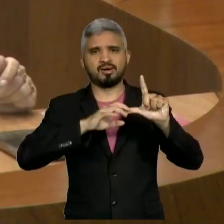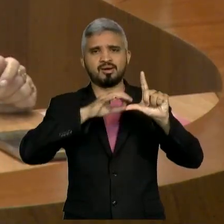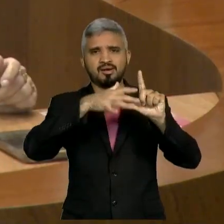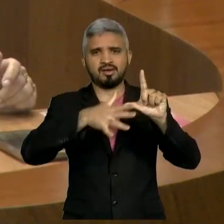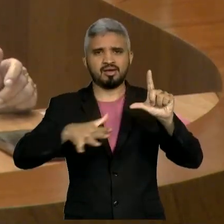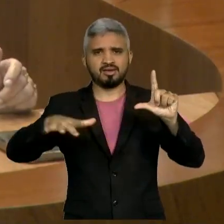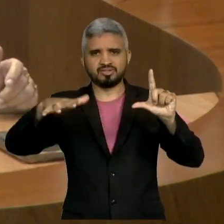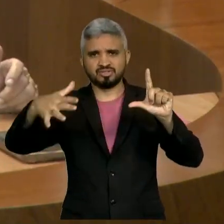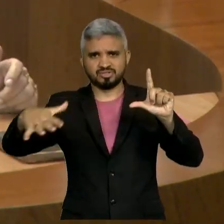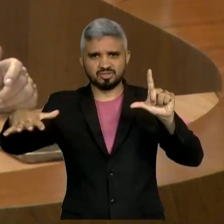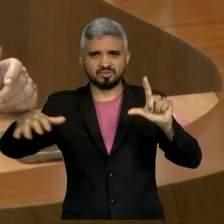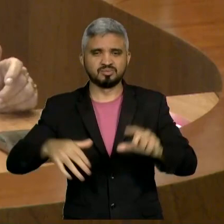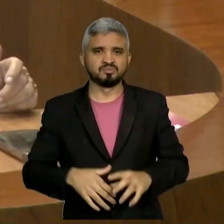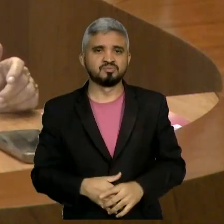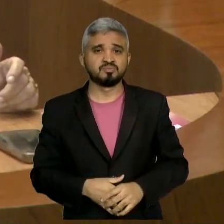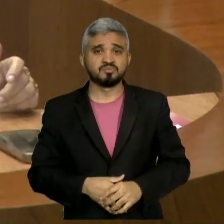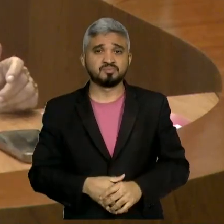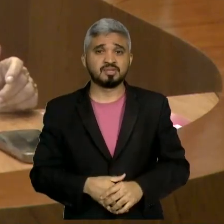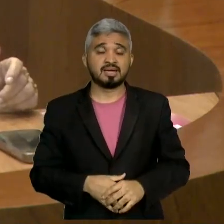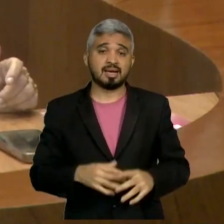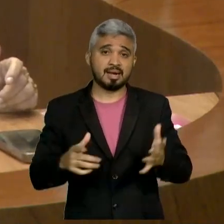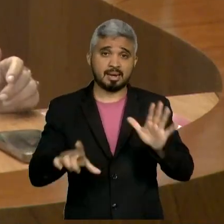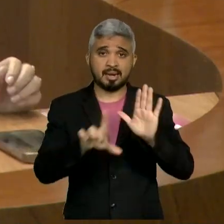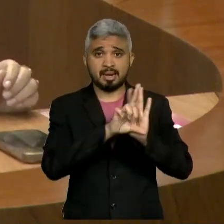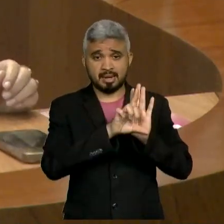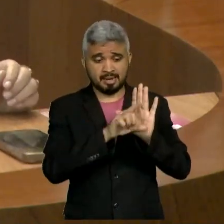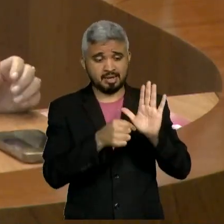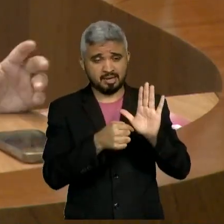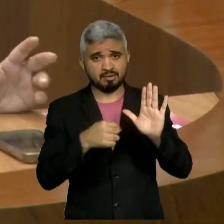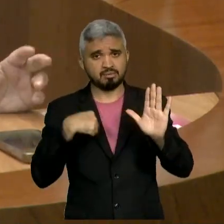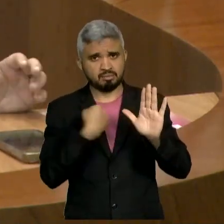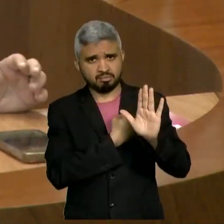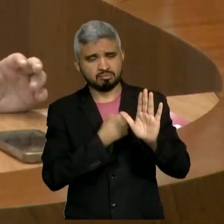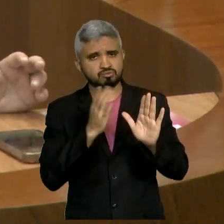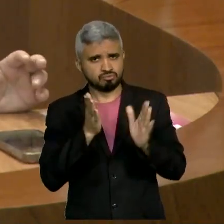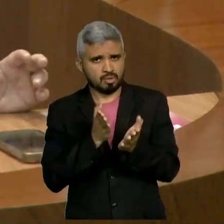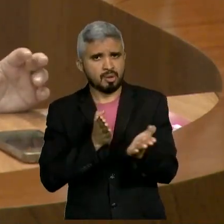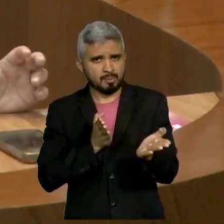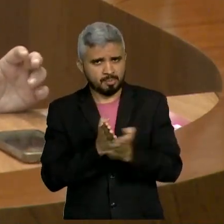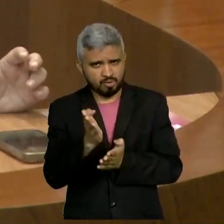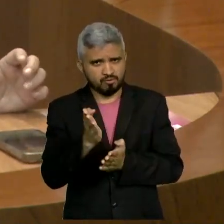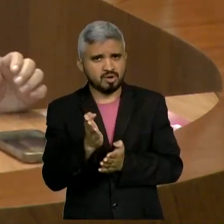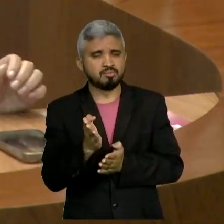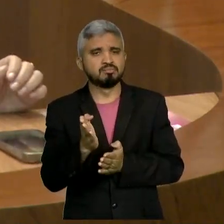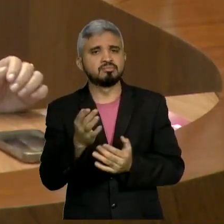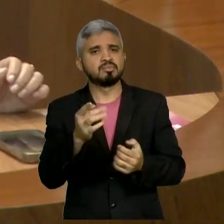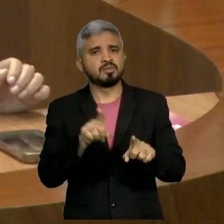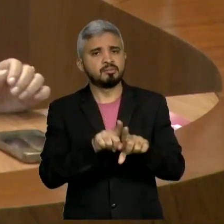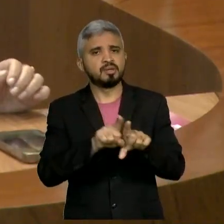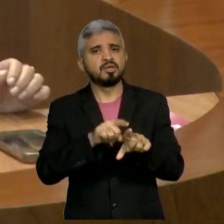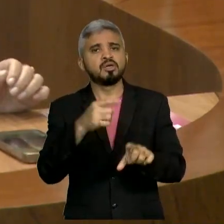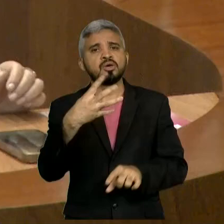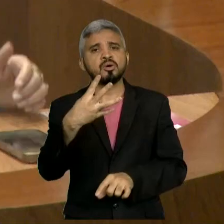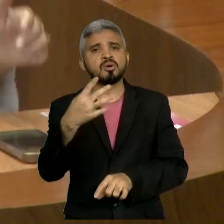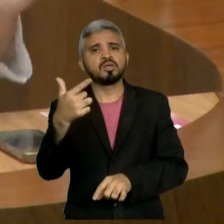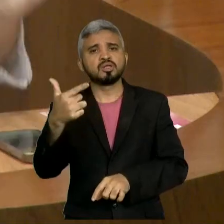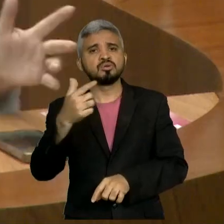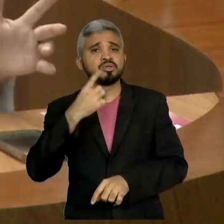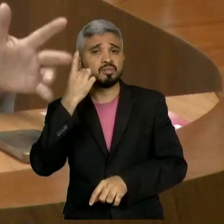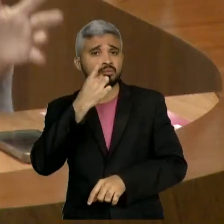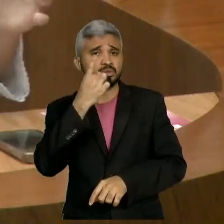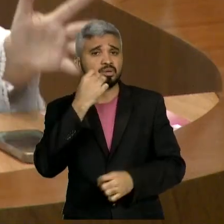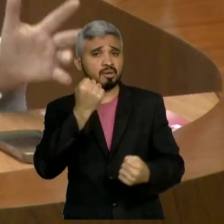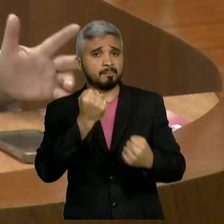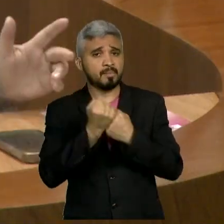Maranhenses. Essa lei que nós aprovamos, e eu tive o apoio dos 42 deputados daqui da casa, e eu